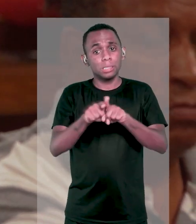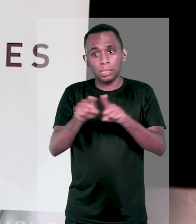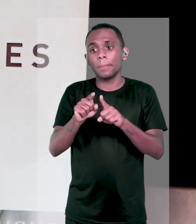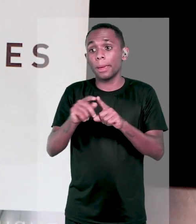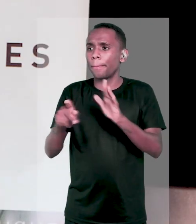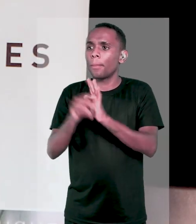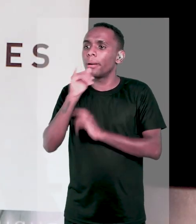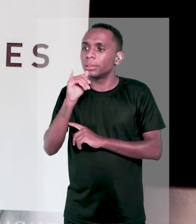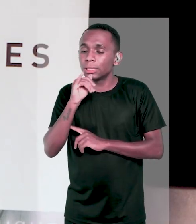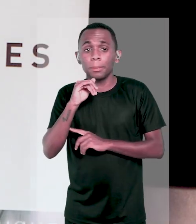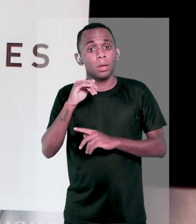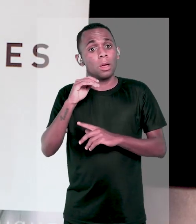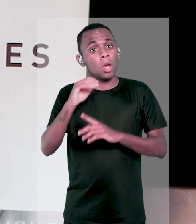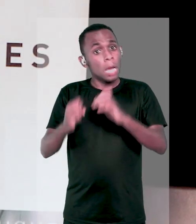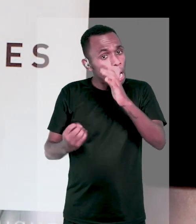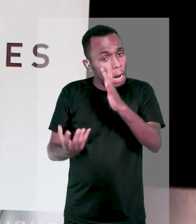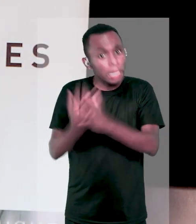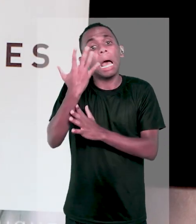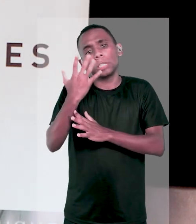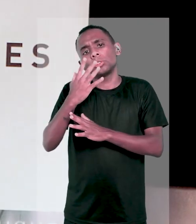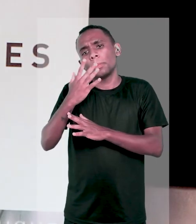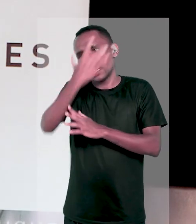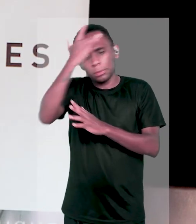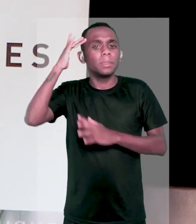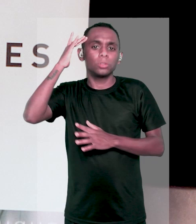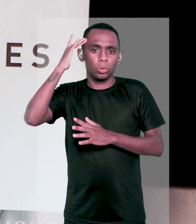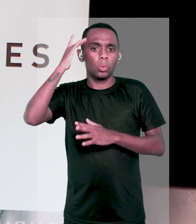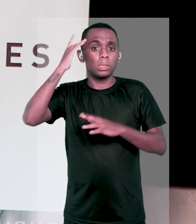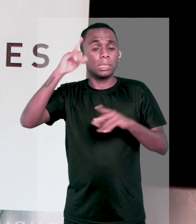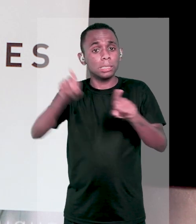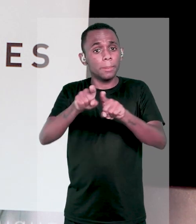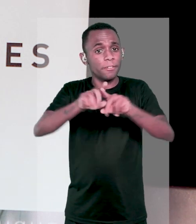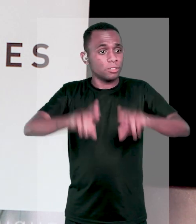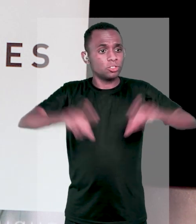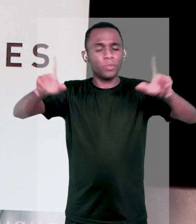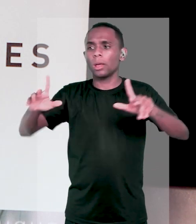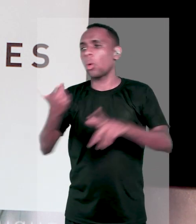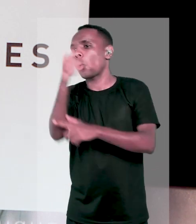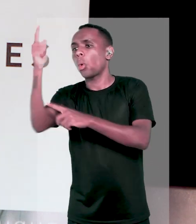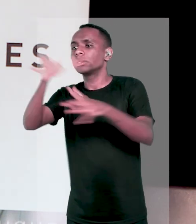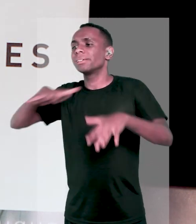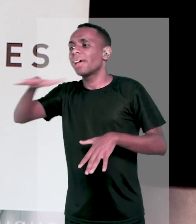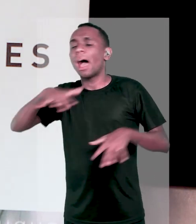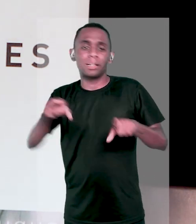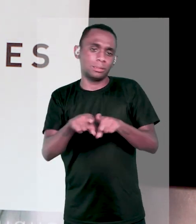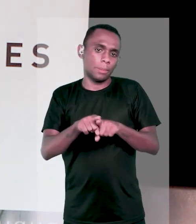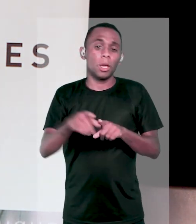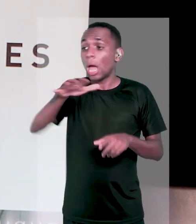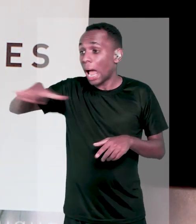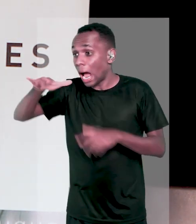vezes uma verdade a gente dizer que o homem nunca foi tão dependente da tecnologia como ele é hoje